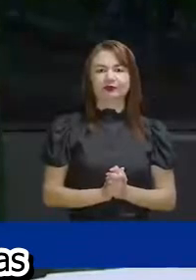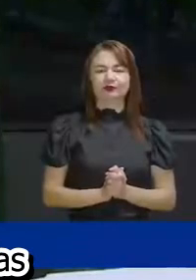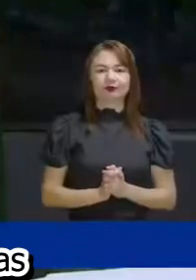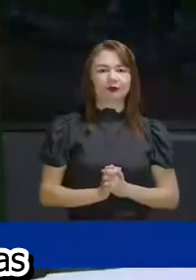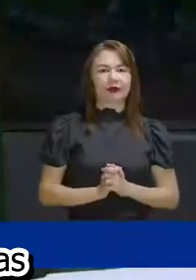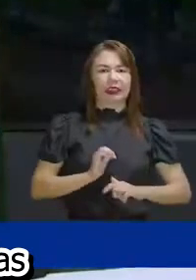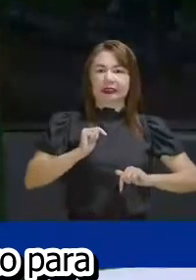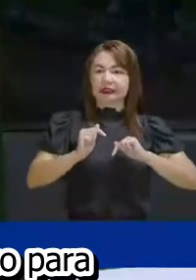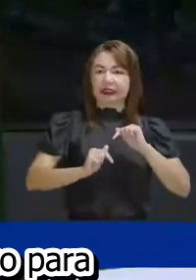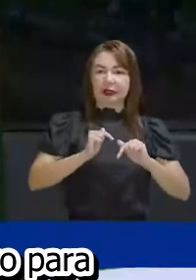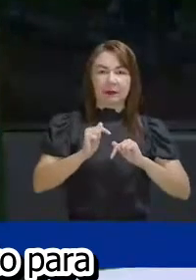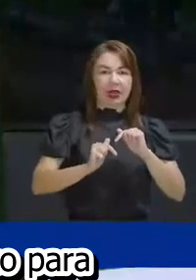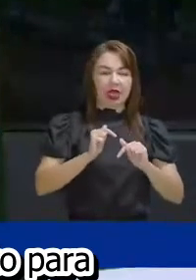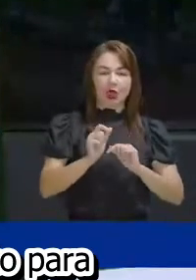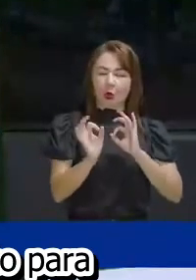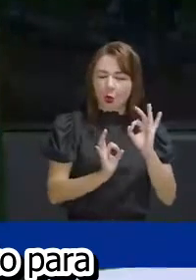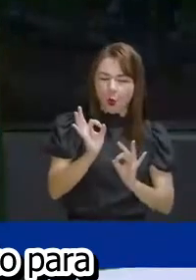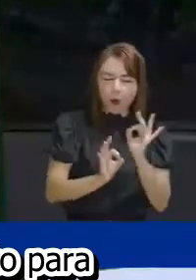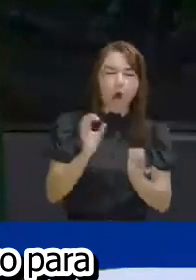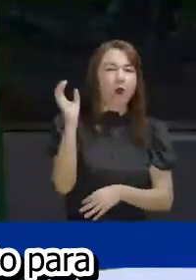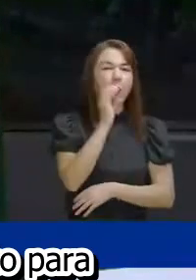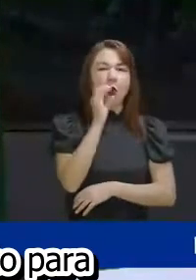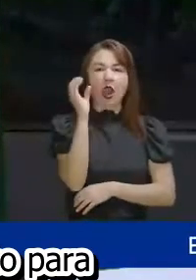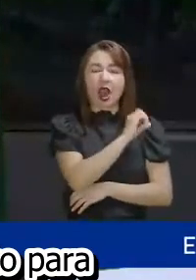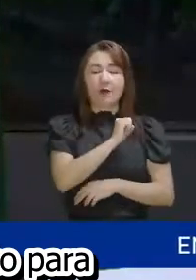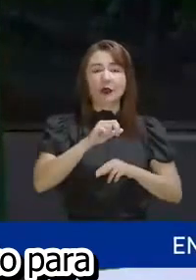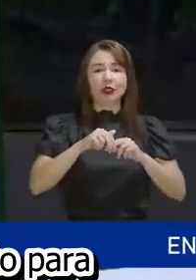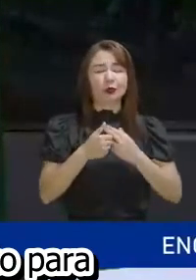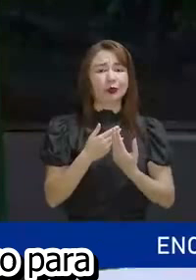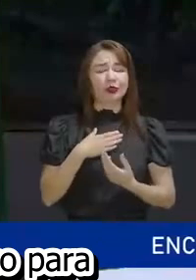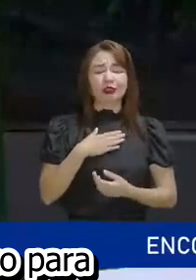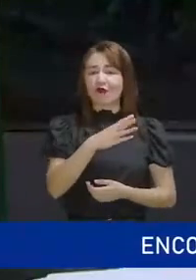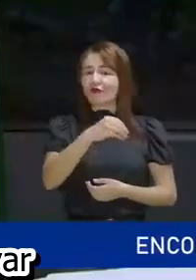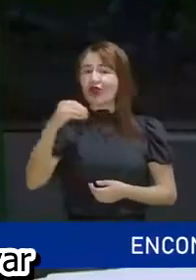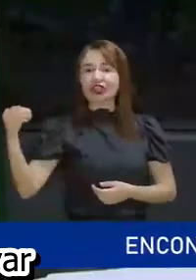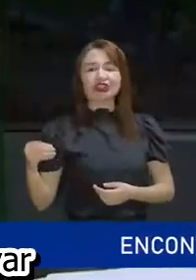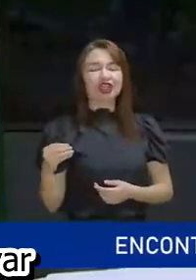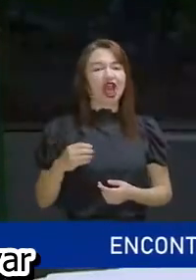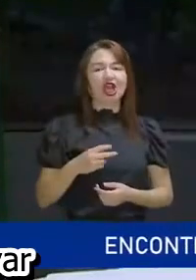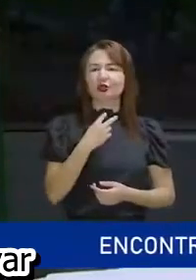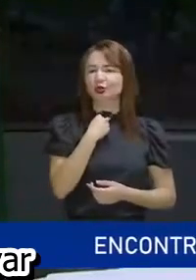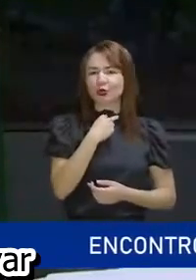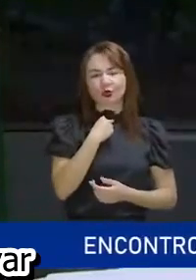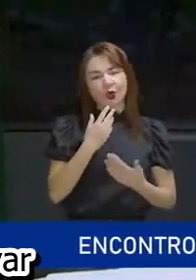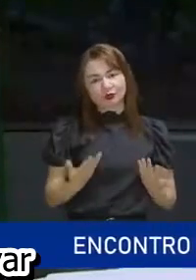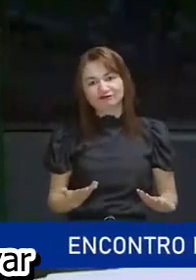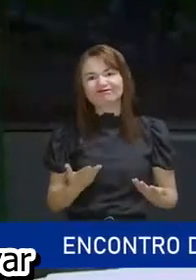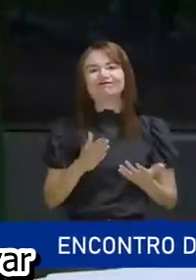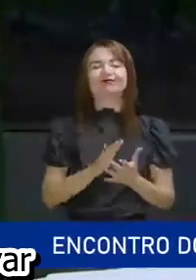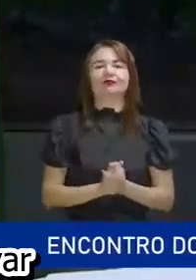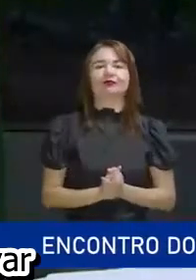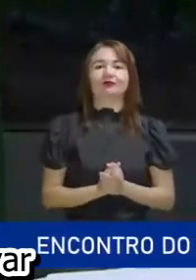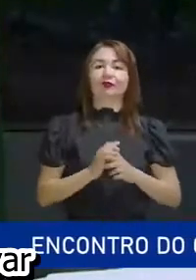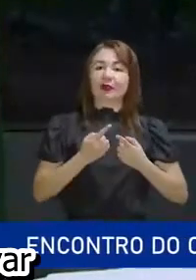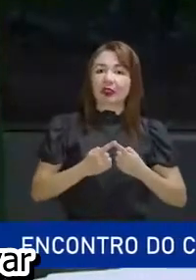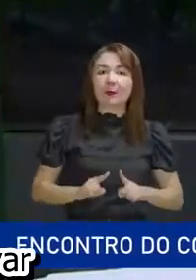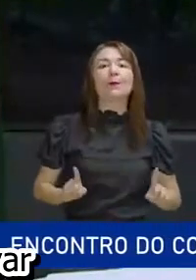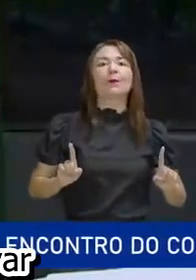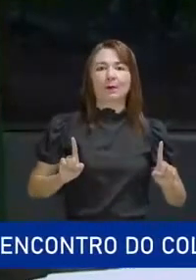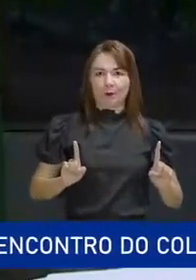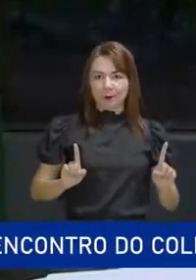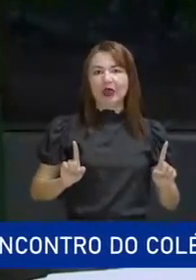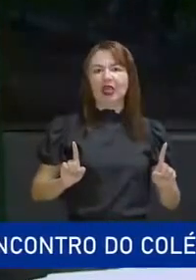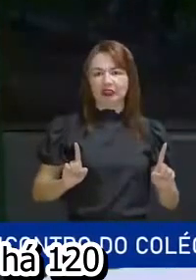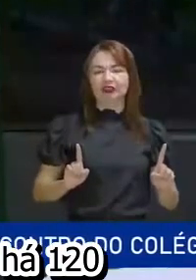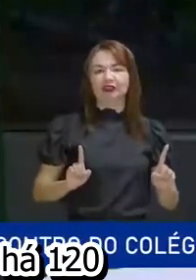vidro e à esquerda, parede com muita rapidez que me impede esse deslocamento para estar com os senhores. Entretanto, quero